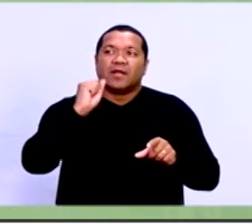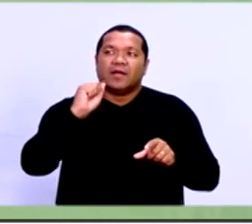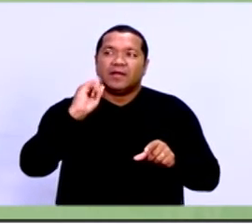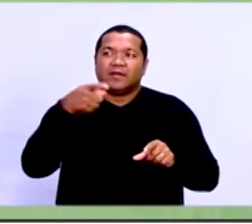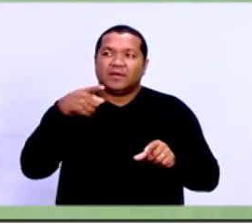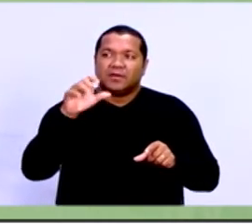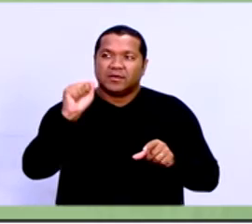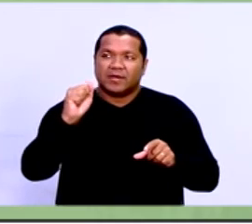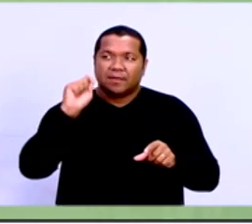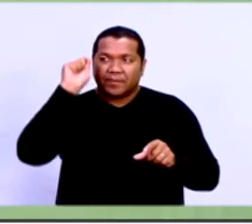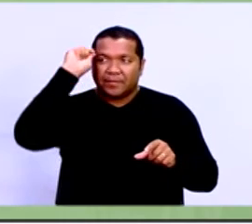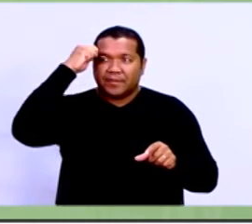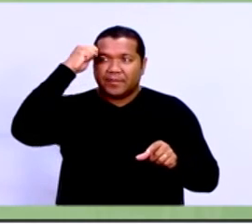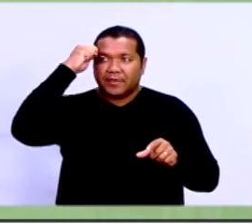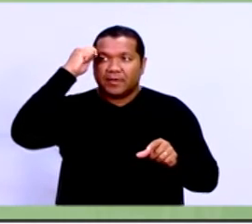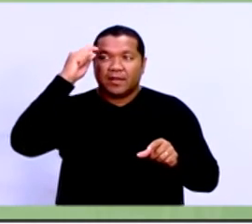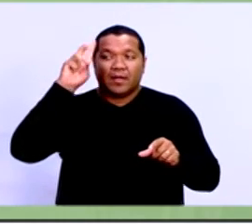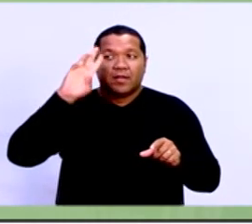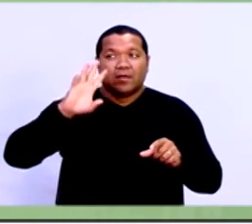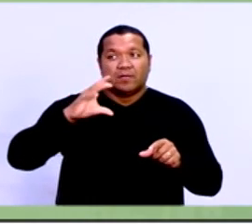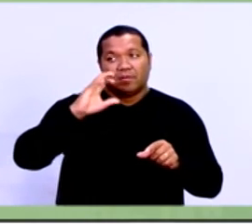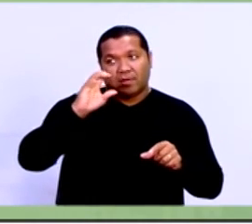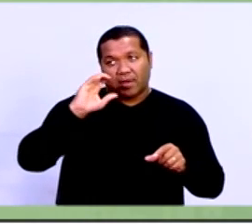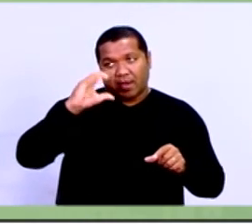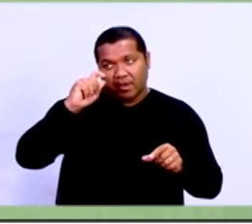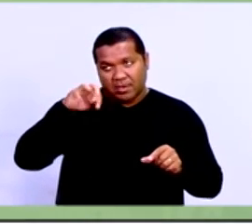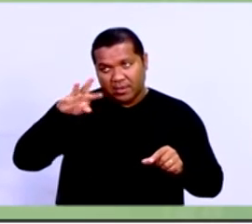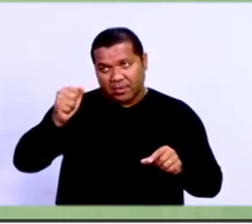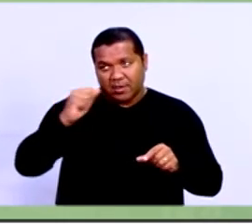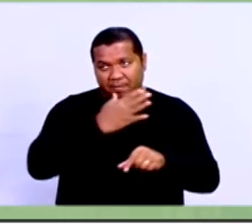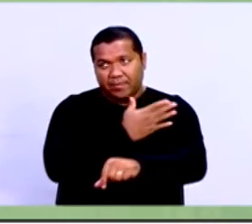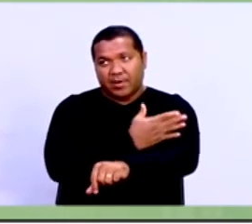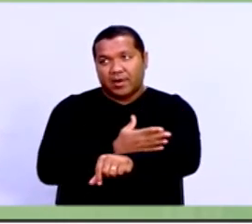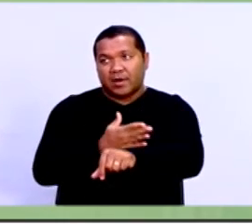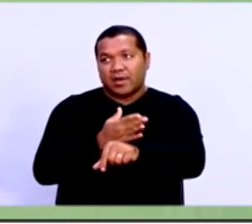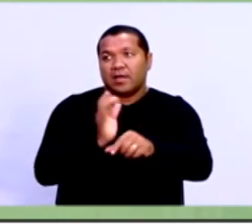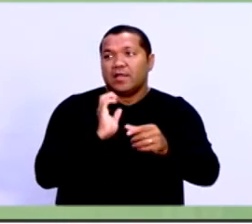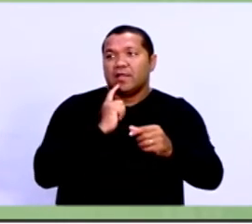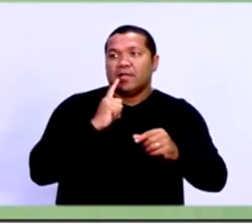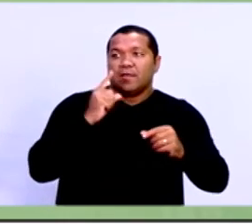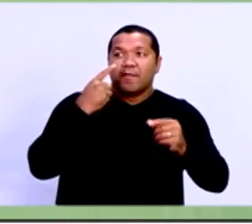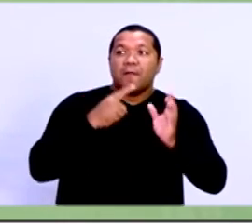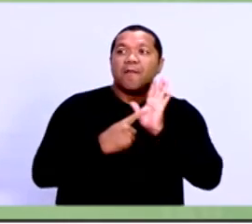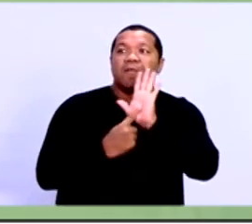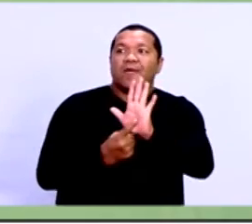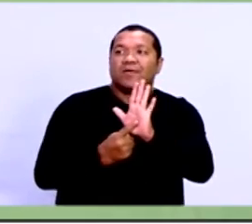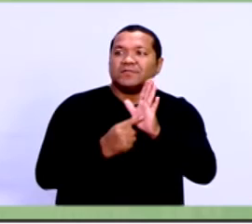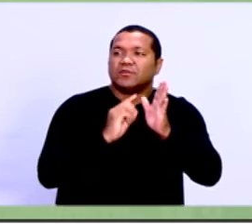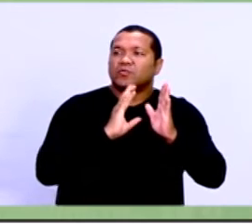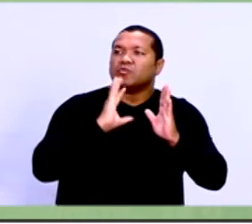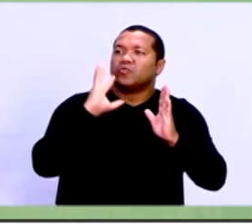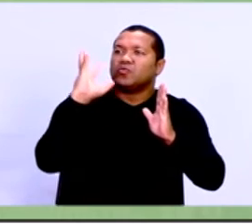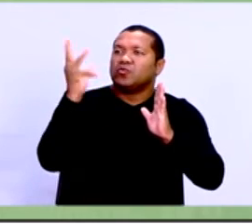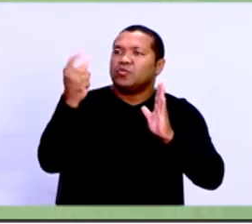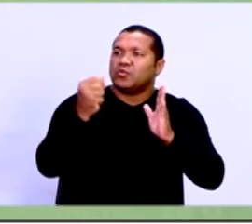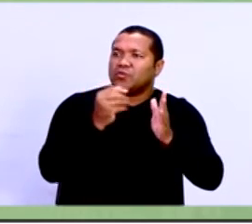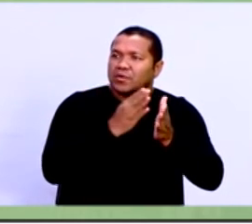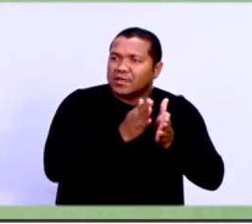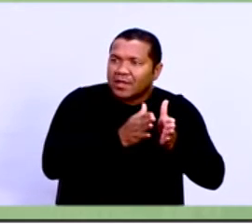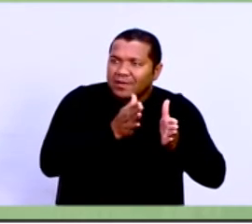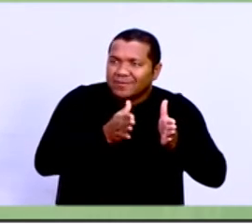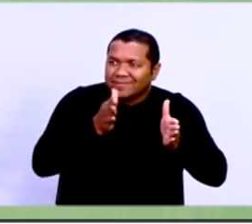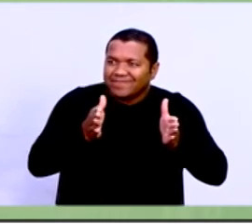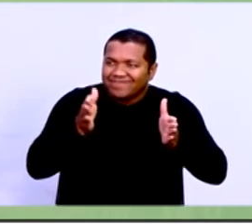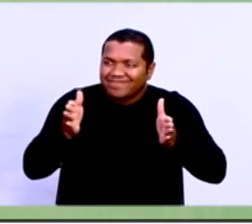lembrando o teste caixa branca ele passa por dentro de todo o meu do de todo o meu comando de